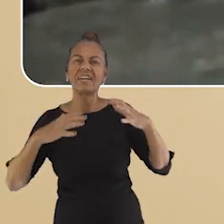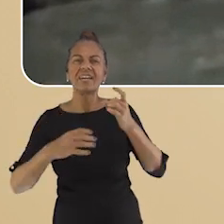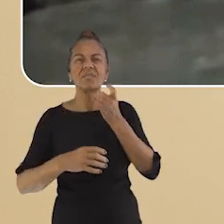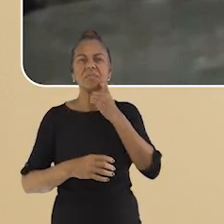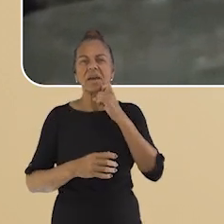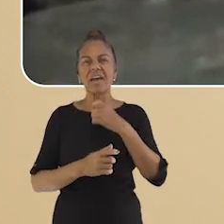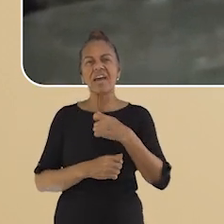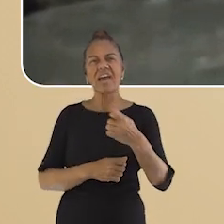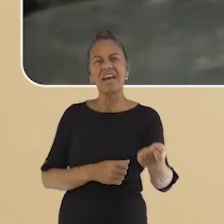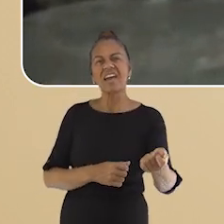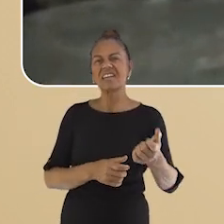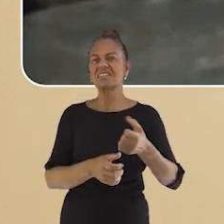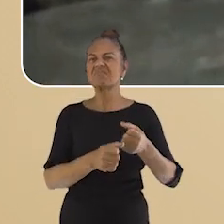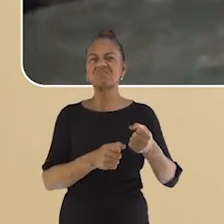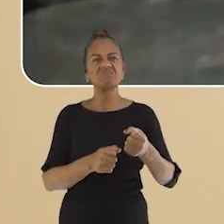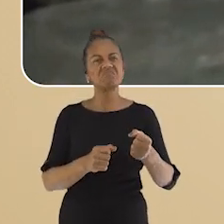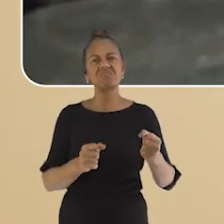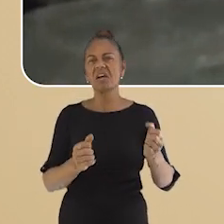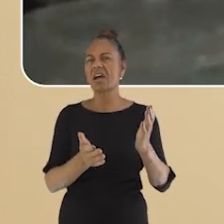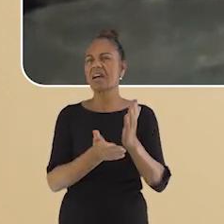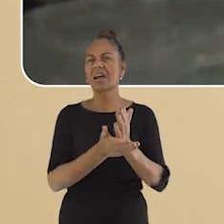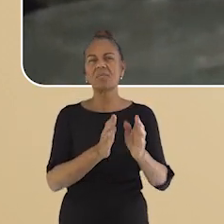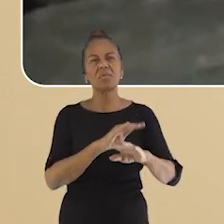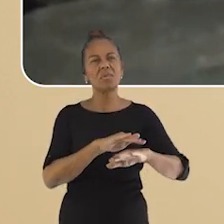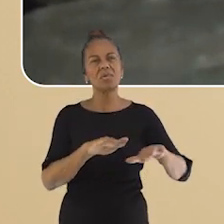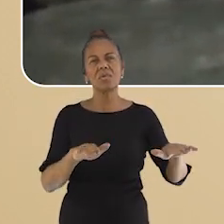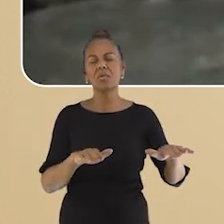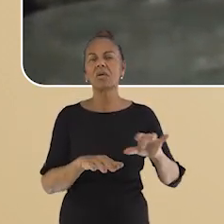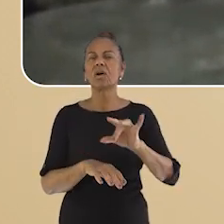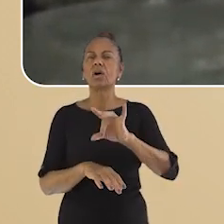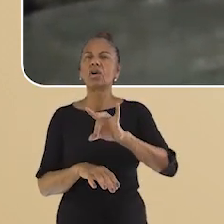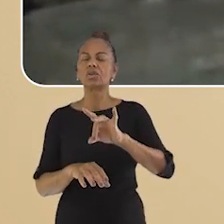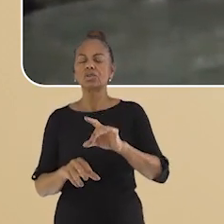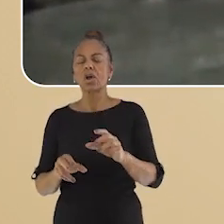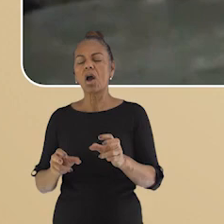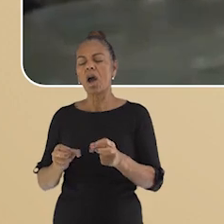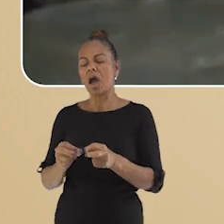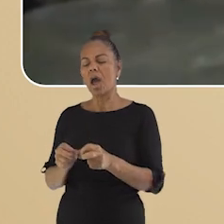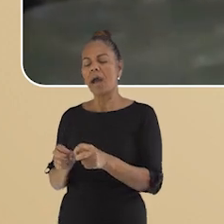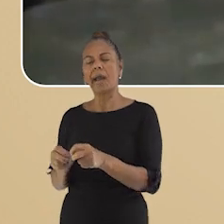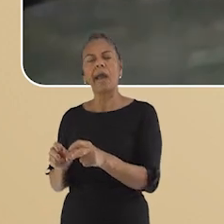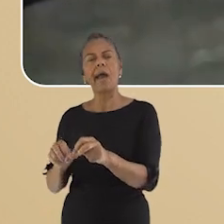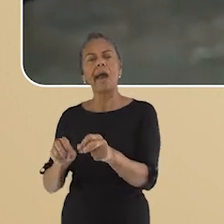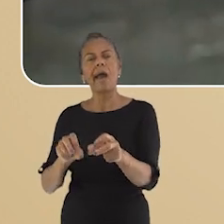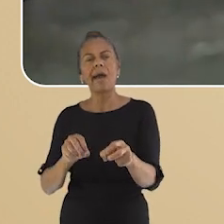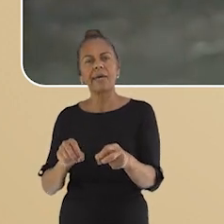mais pescar, só dava caranguejo. Caranguejo dava muito, mas os peixes sumiram tudo.